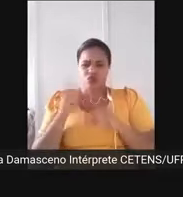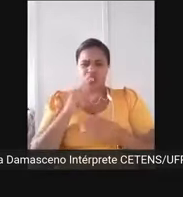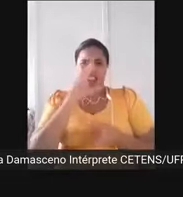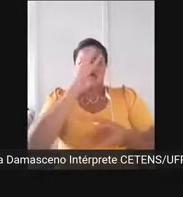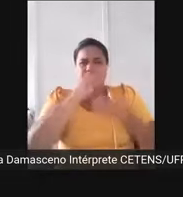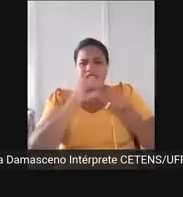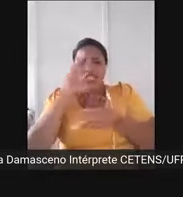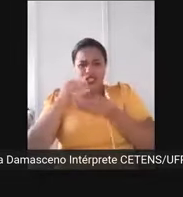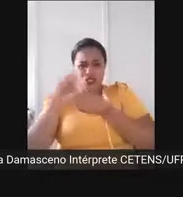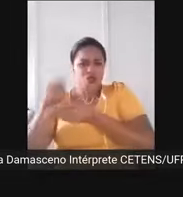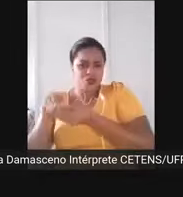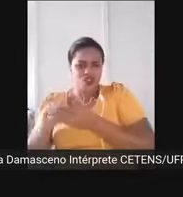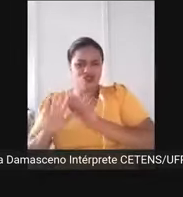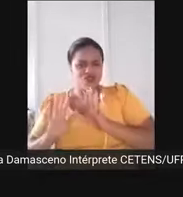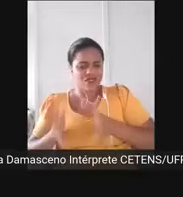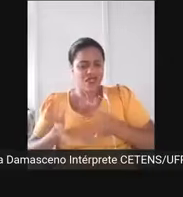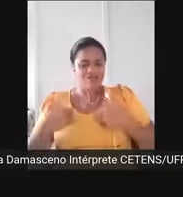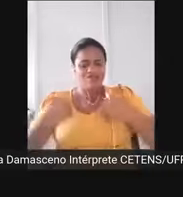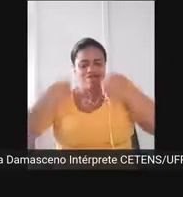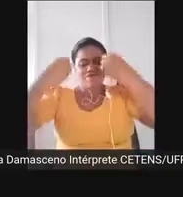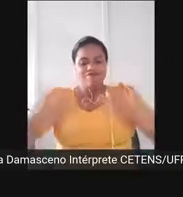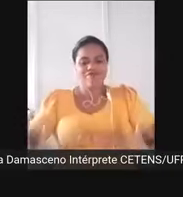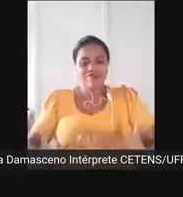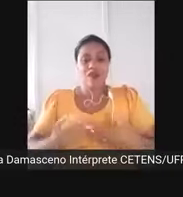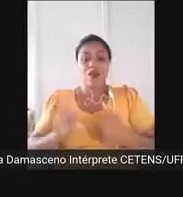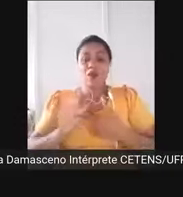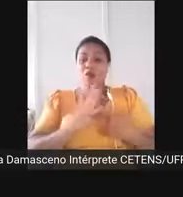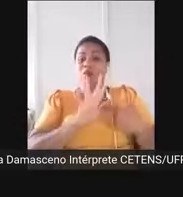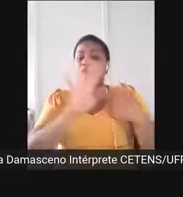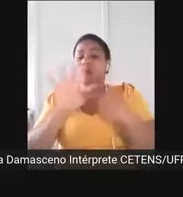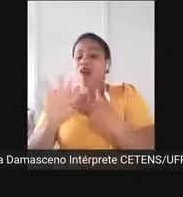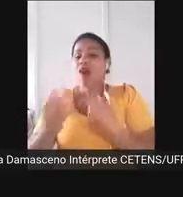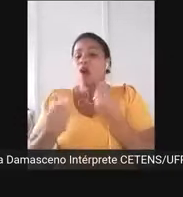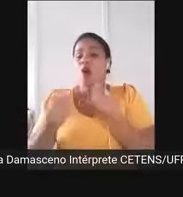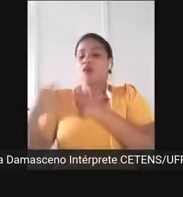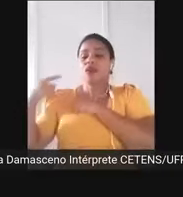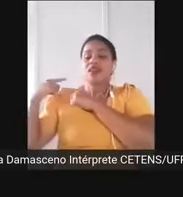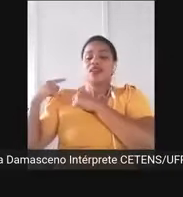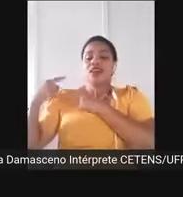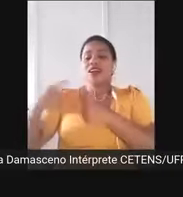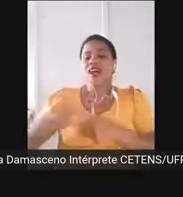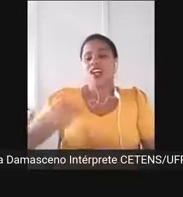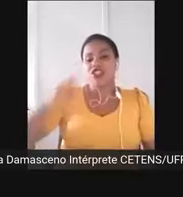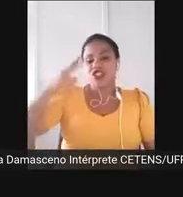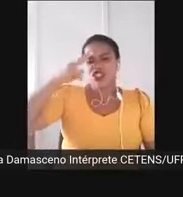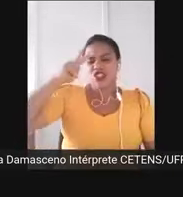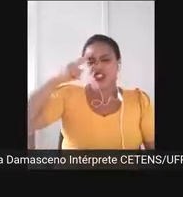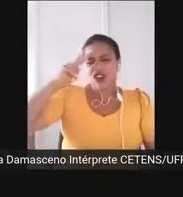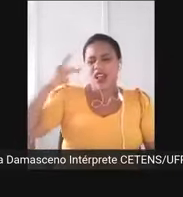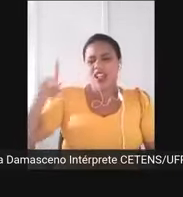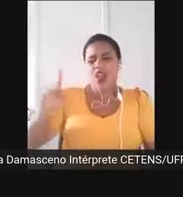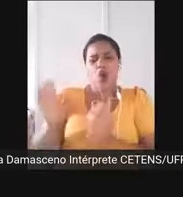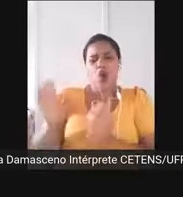fala para demonstrar em vários momentos a trajetória histórica, né, de surgimento dos ciganos, como eles se espalharam pelo